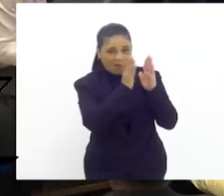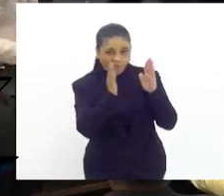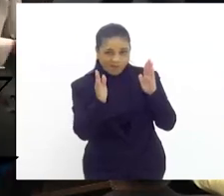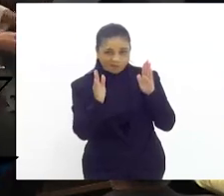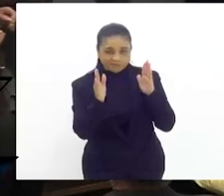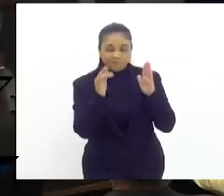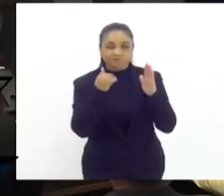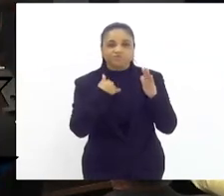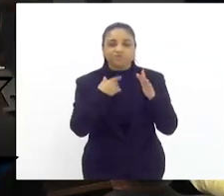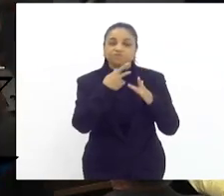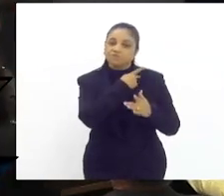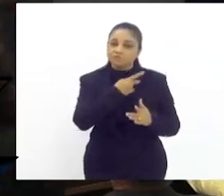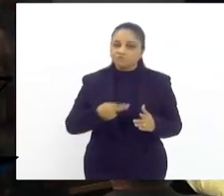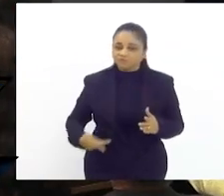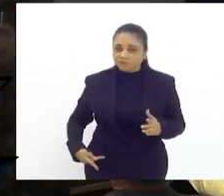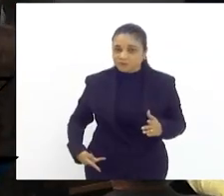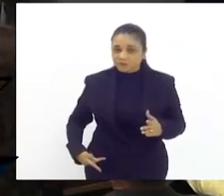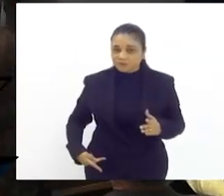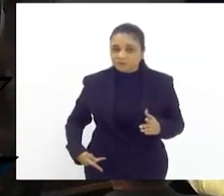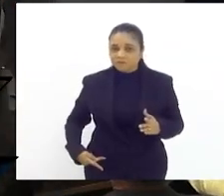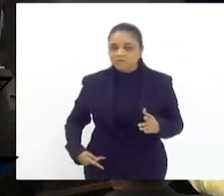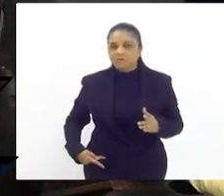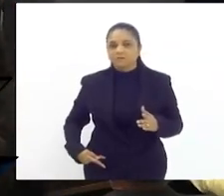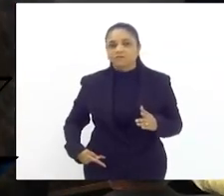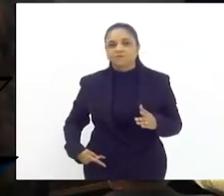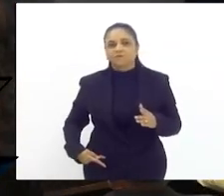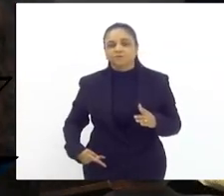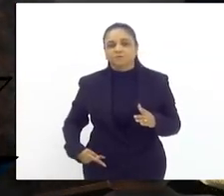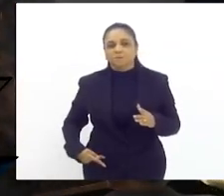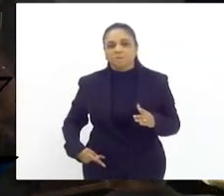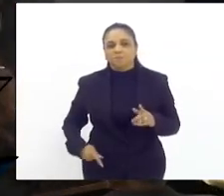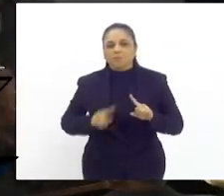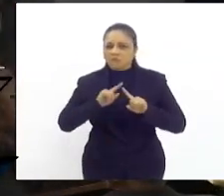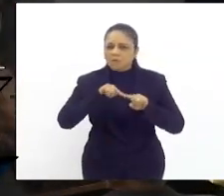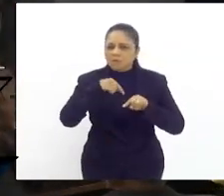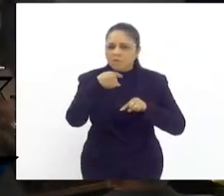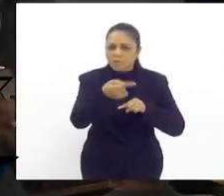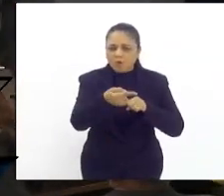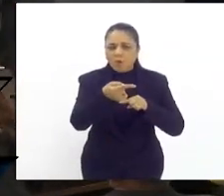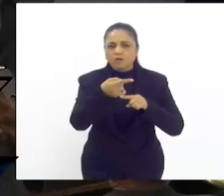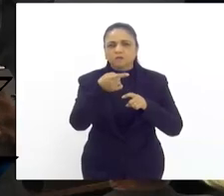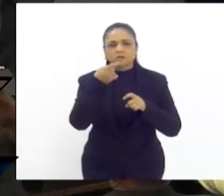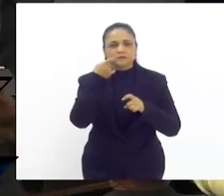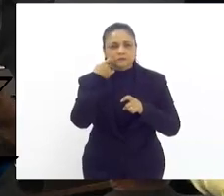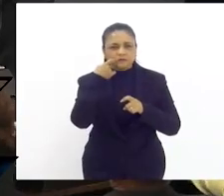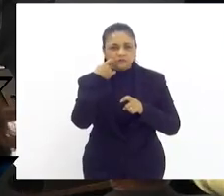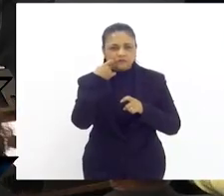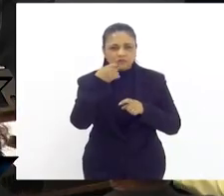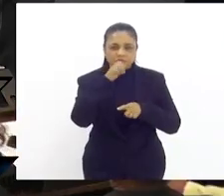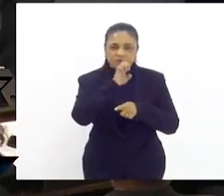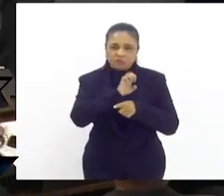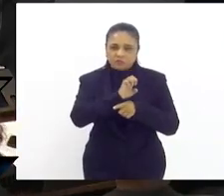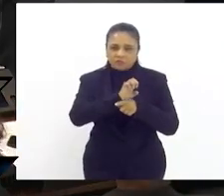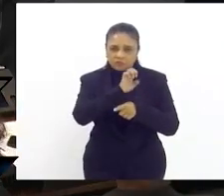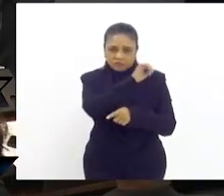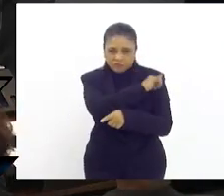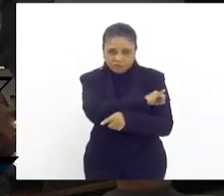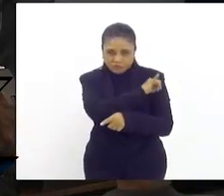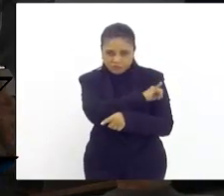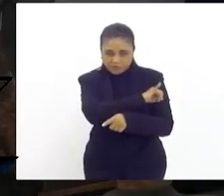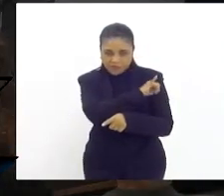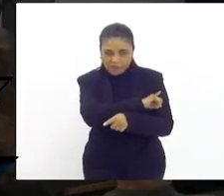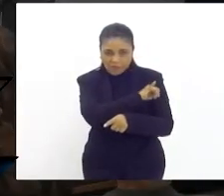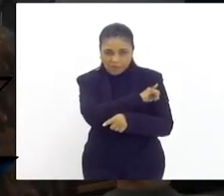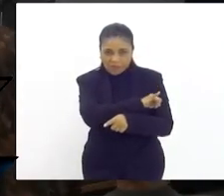é seu presidente após a última sexta-feira no estado do Rio de Janeiro onde